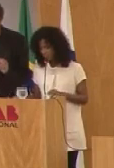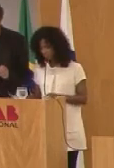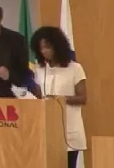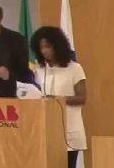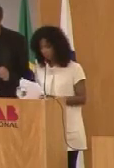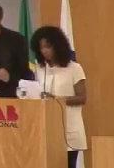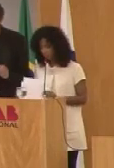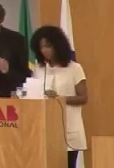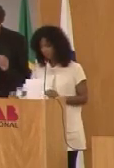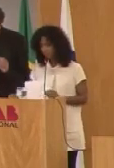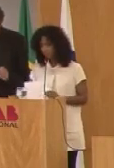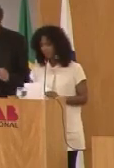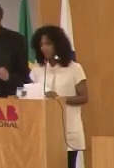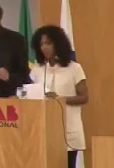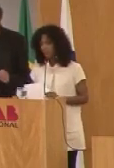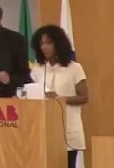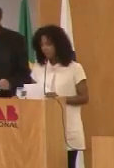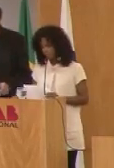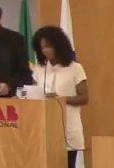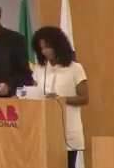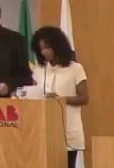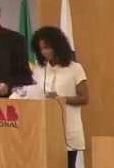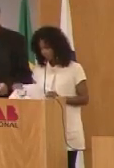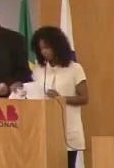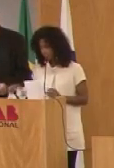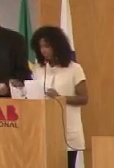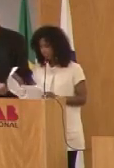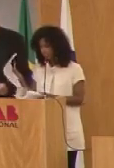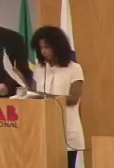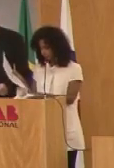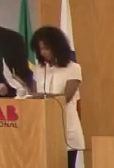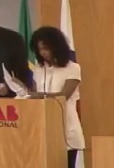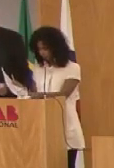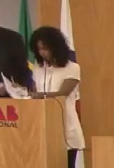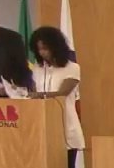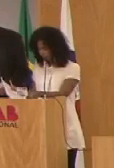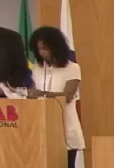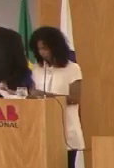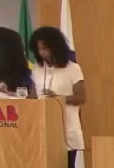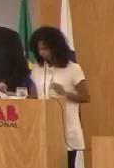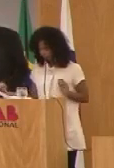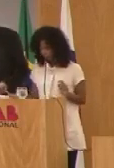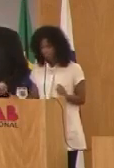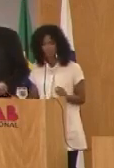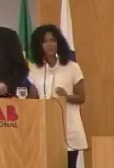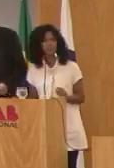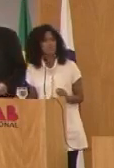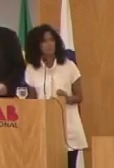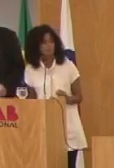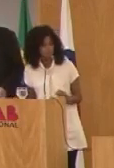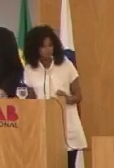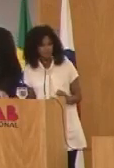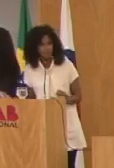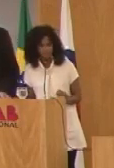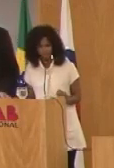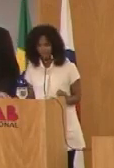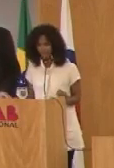poderemos contrapor ao monstro da violência a energia viva da sociedade